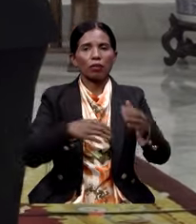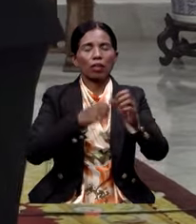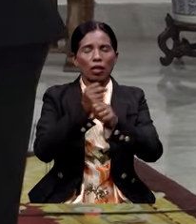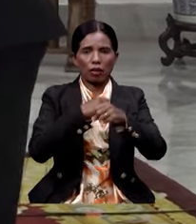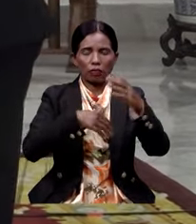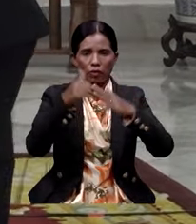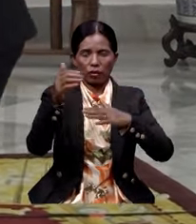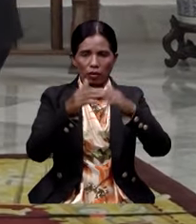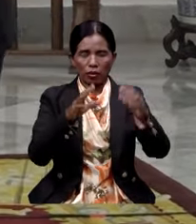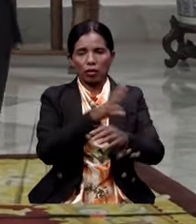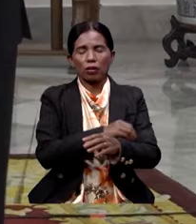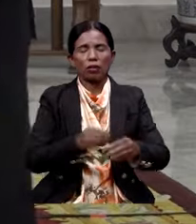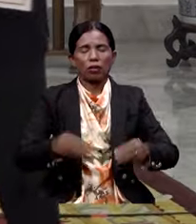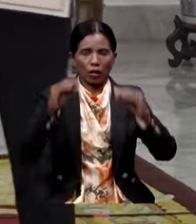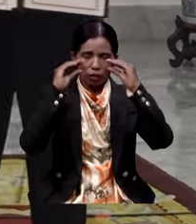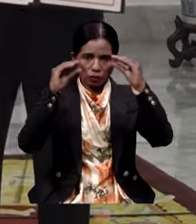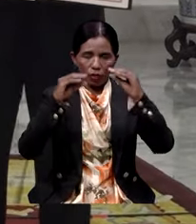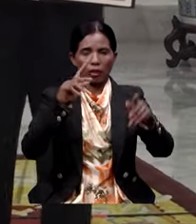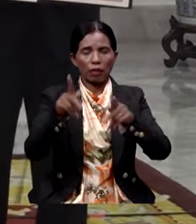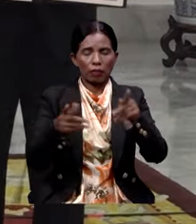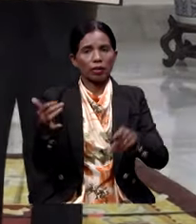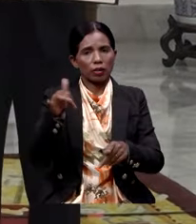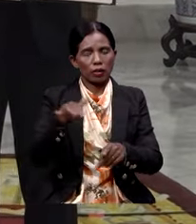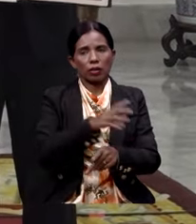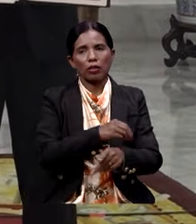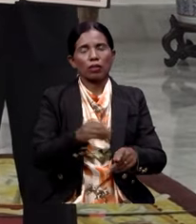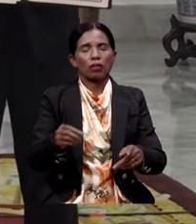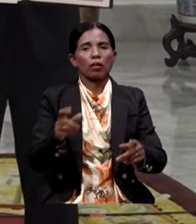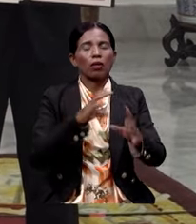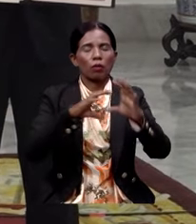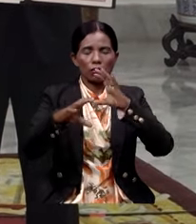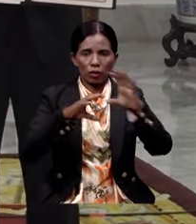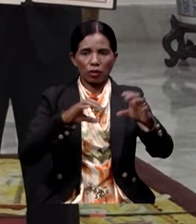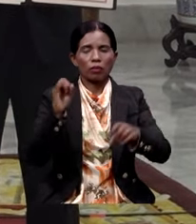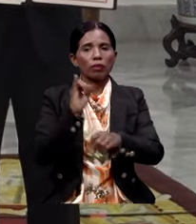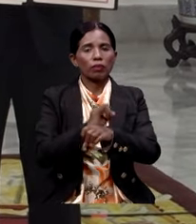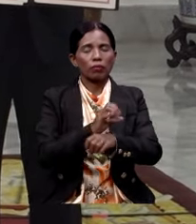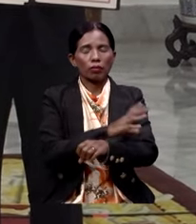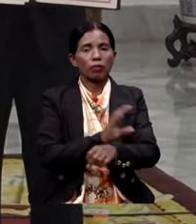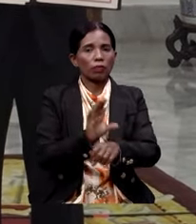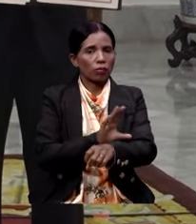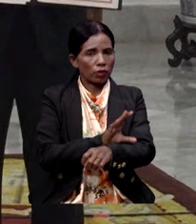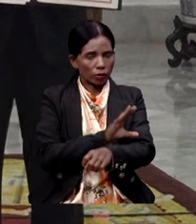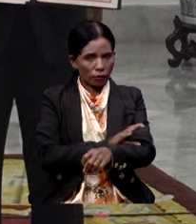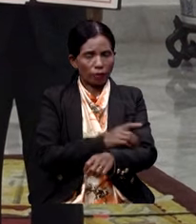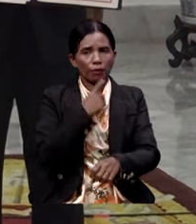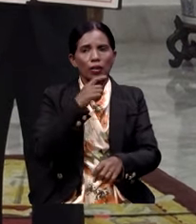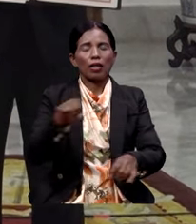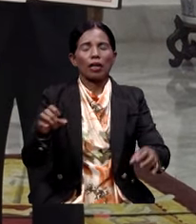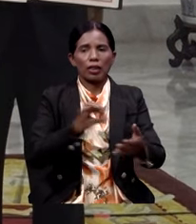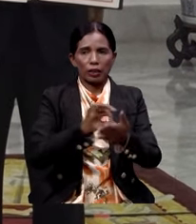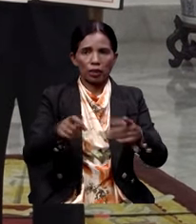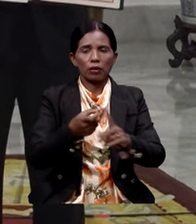infraestrutura, liu capacitação recursos humanos no IDCLO, telecomunicação e informática. Acordo de cooperação Ruané assina direito